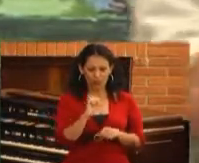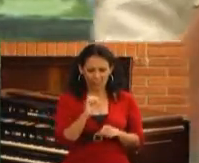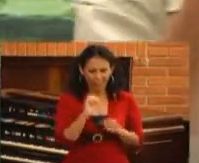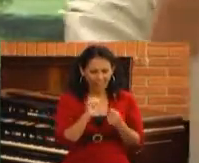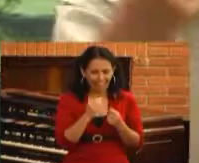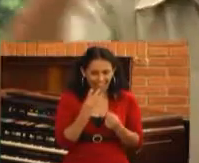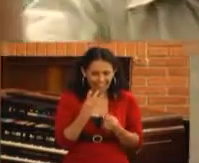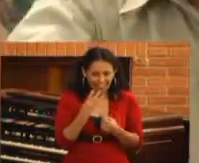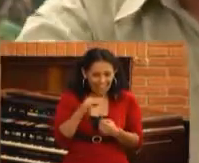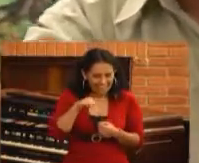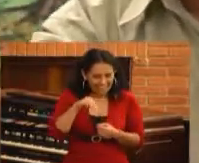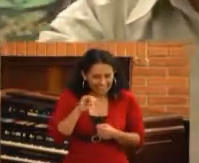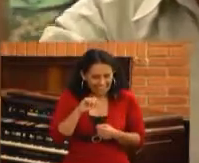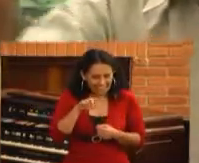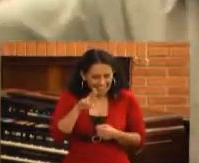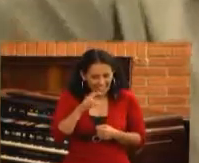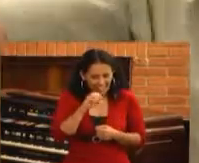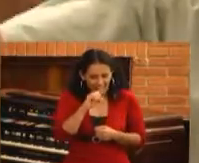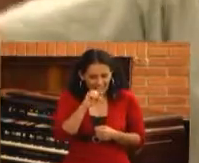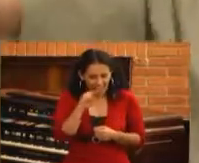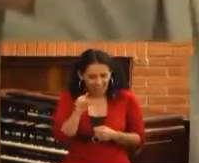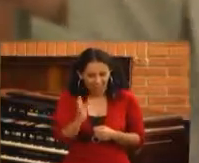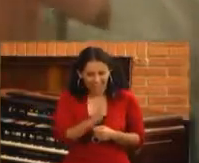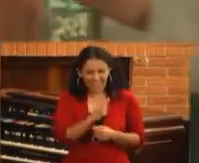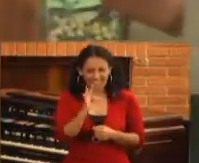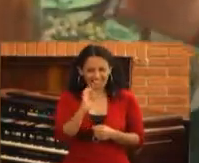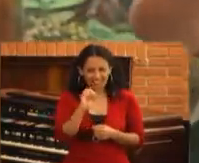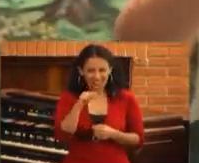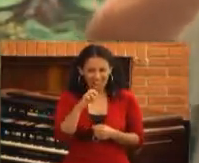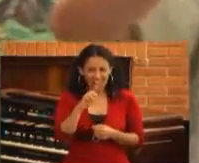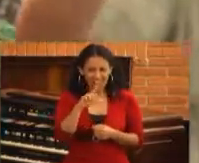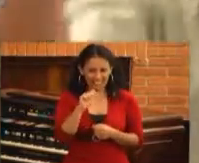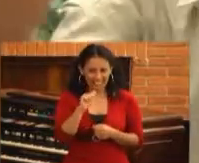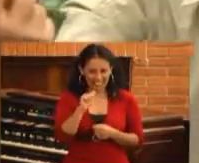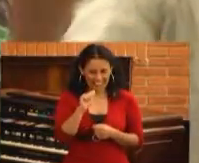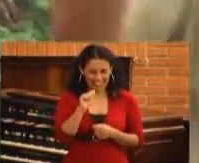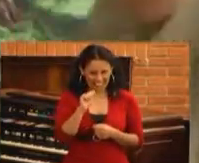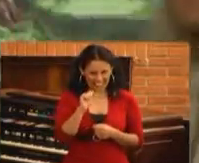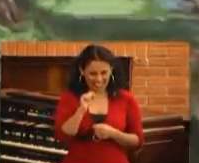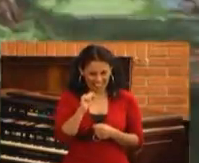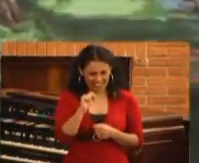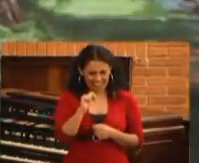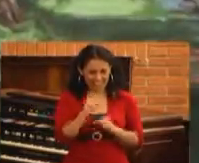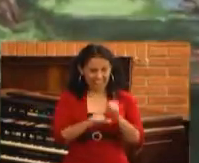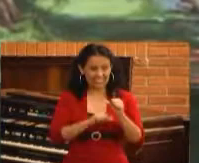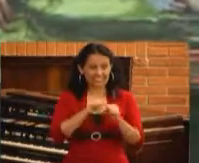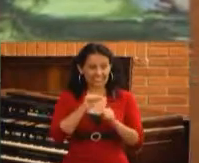4 milhões de toneladas de matéria daria